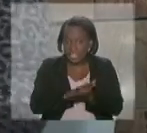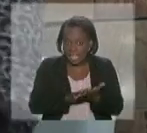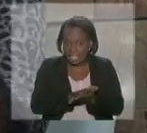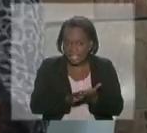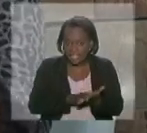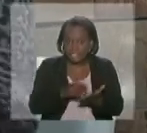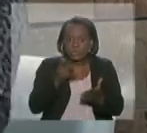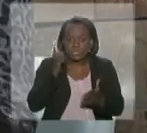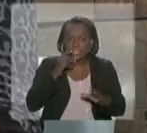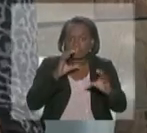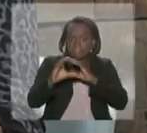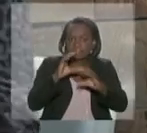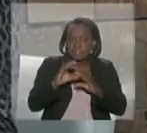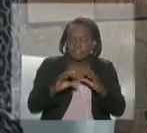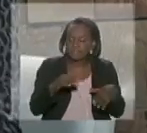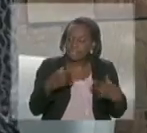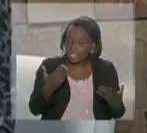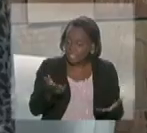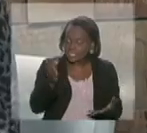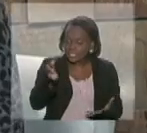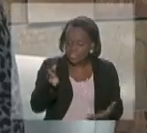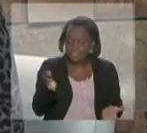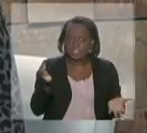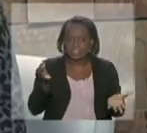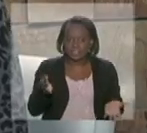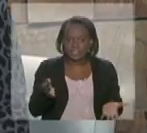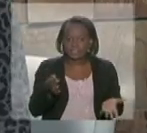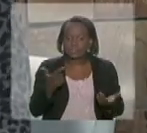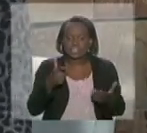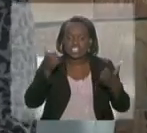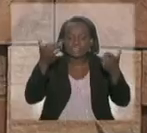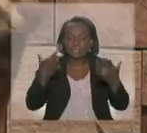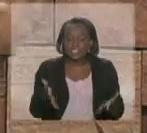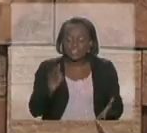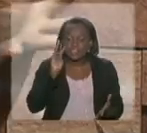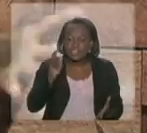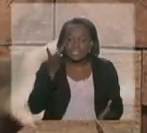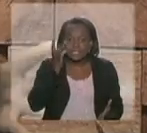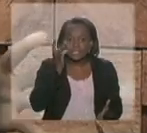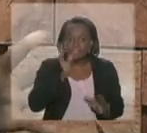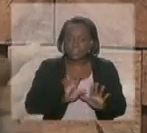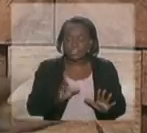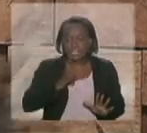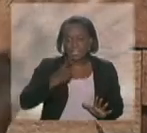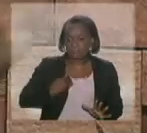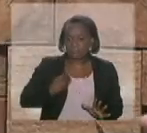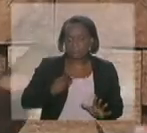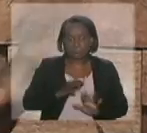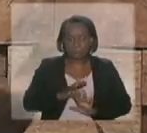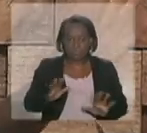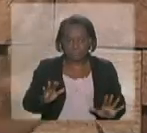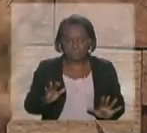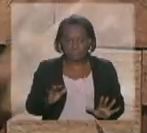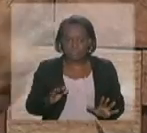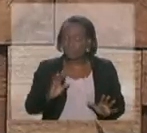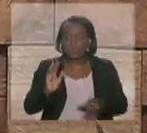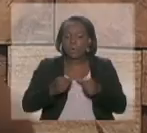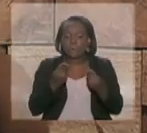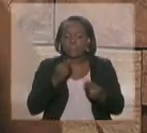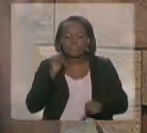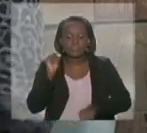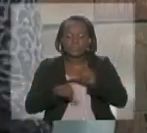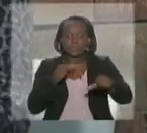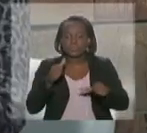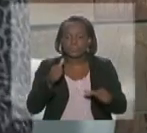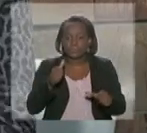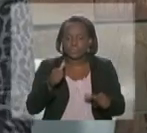e ao mesmo tempo sem explicar você se comunica é isso que interessa né não tem a explicação tem o fato tem ali tá ali entendeu E